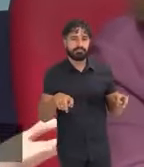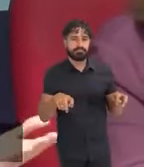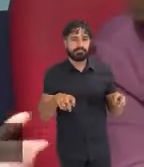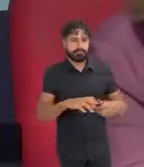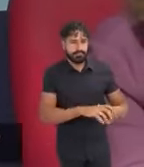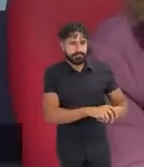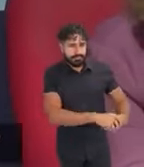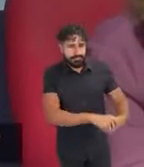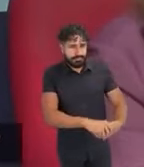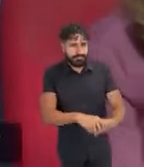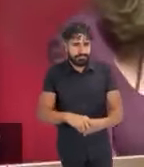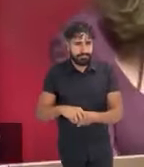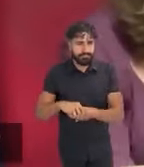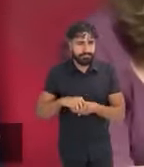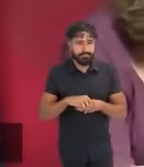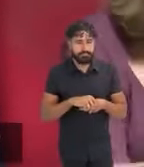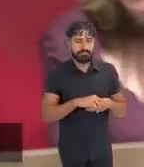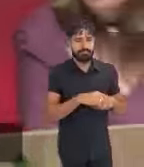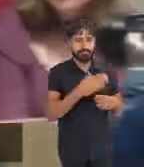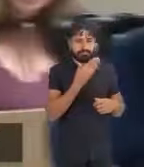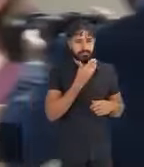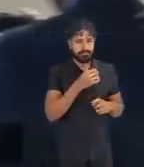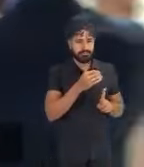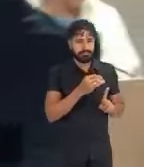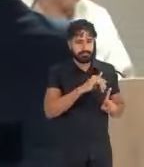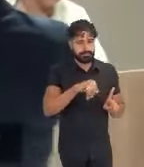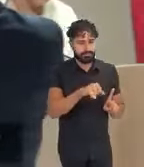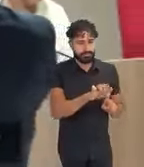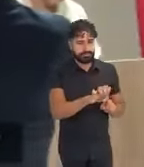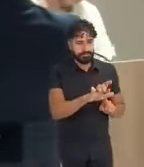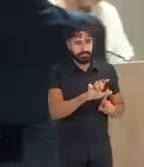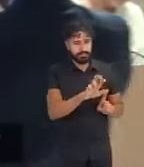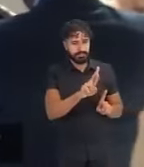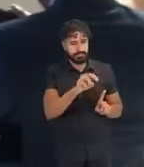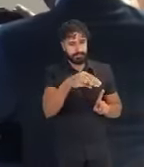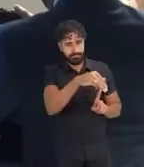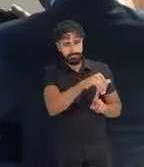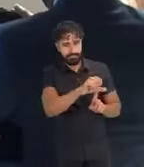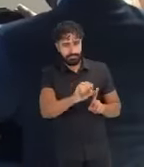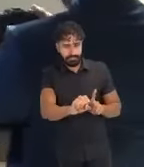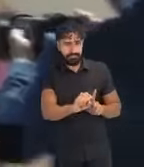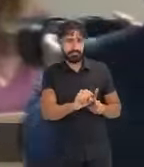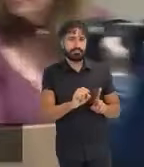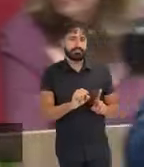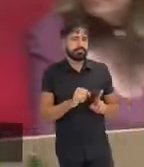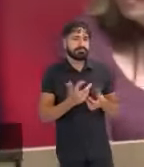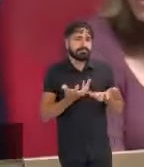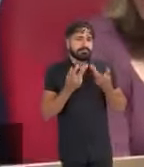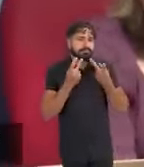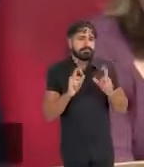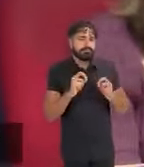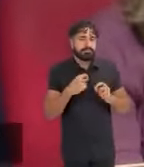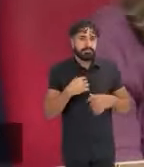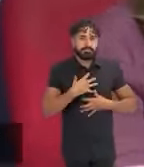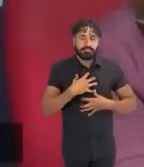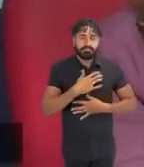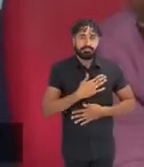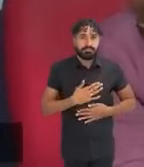saudando o doutor José Ramos, de Lima Ramos. Dizer que é uma honra, estou